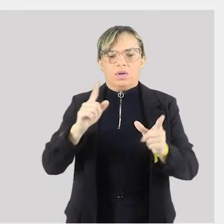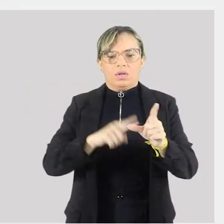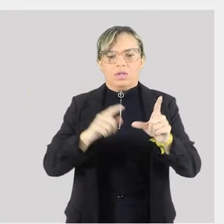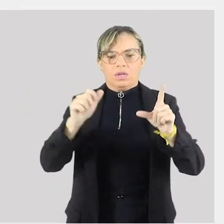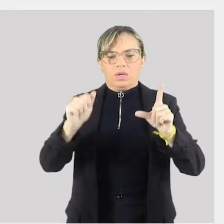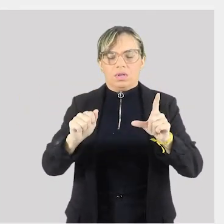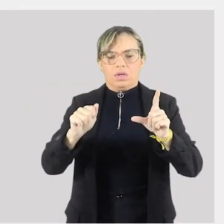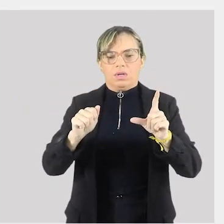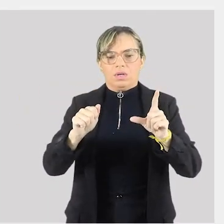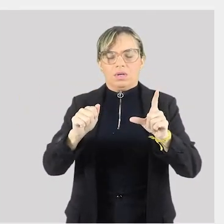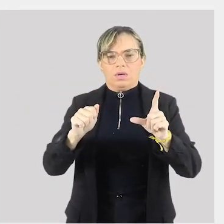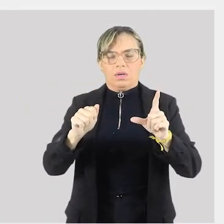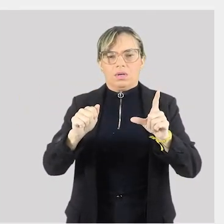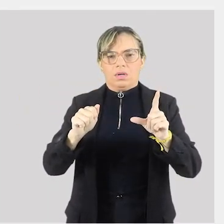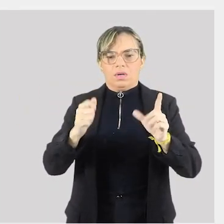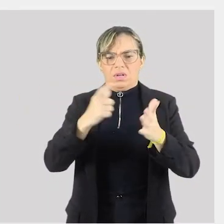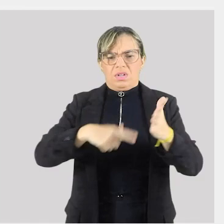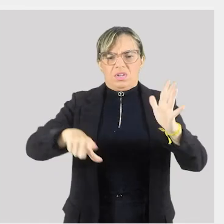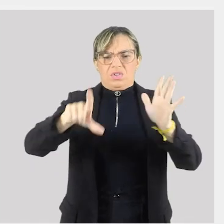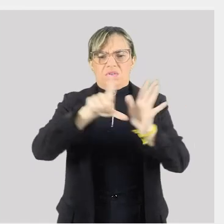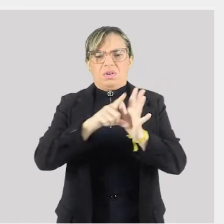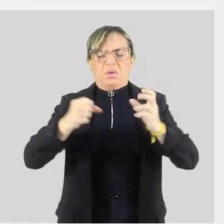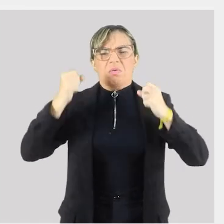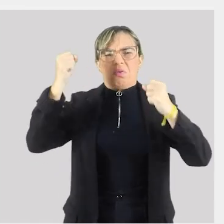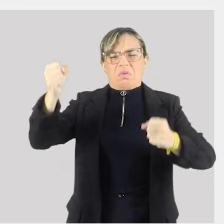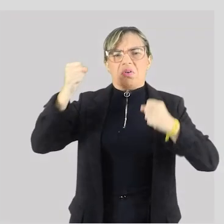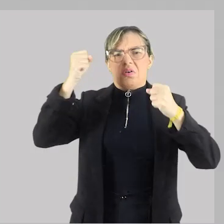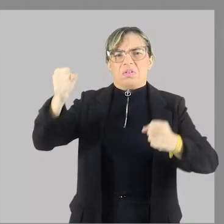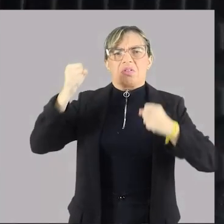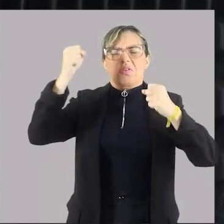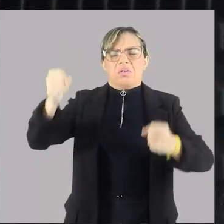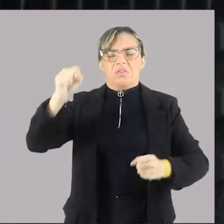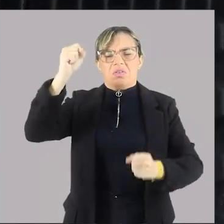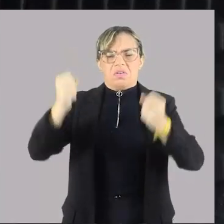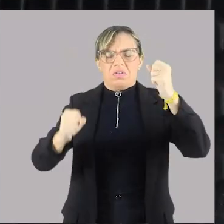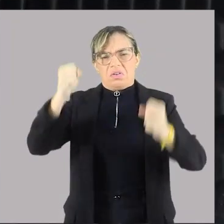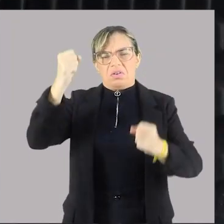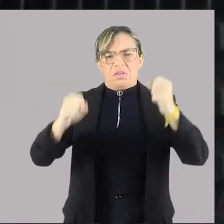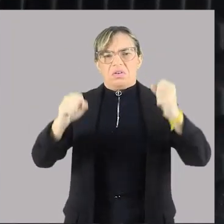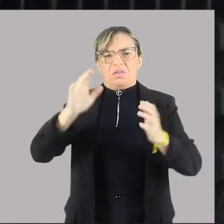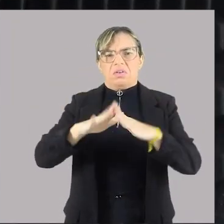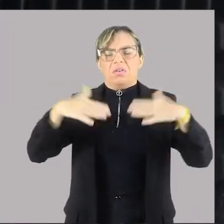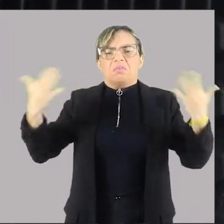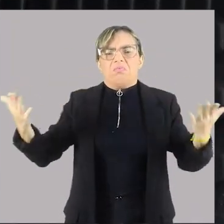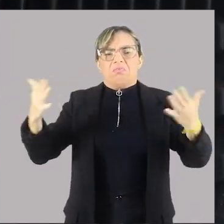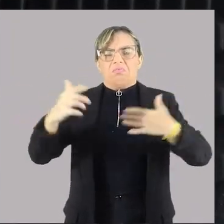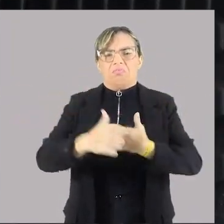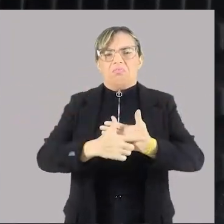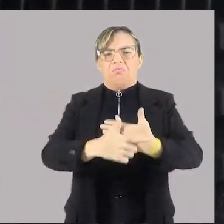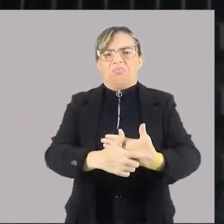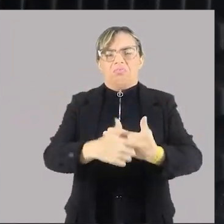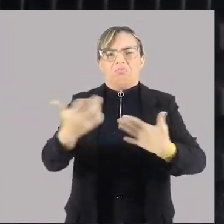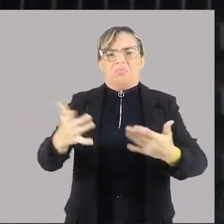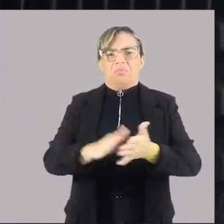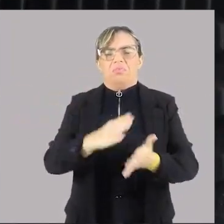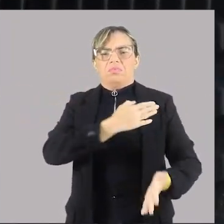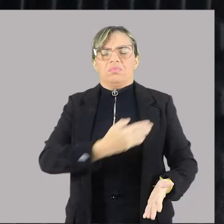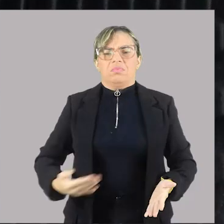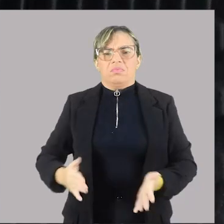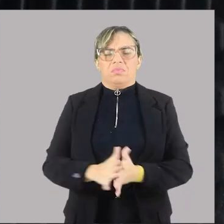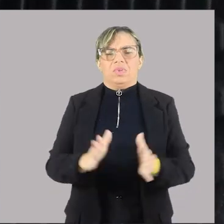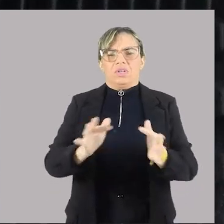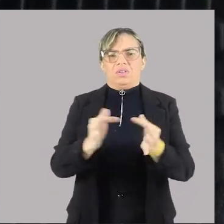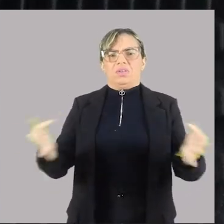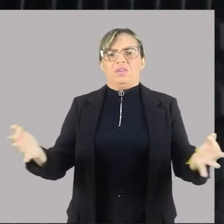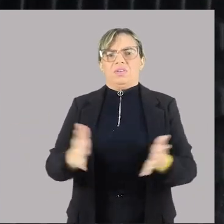protestos? Esse é o papel da justiça aqui? Que o Estado está no meio dela? O Estado vai simplesmente